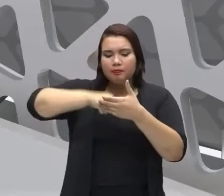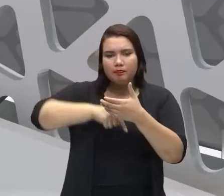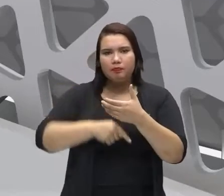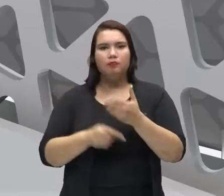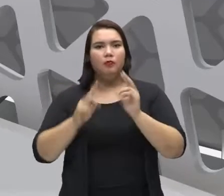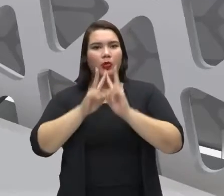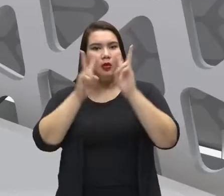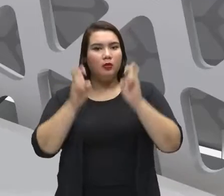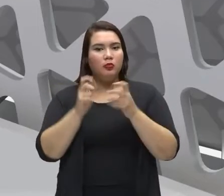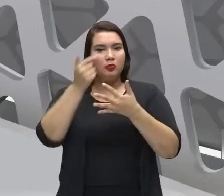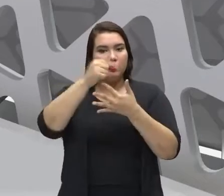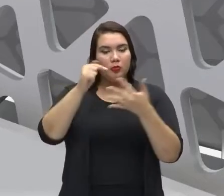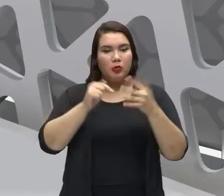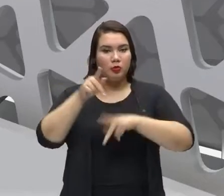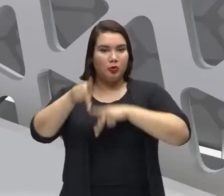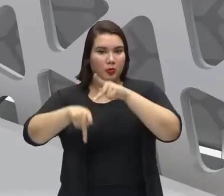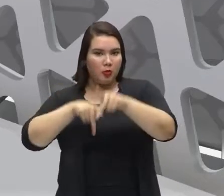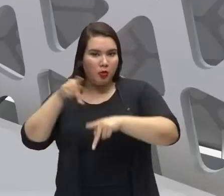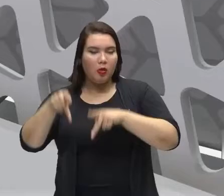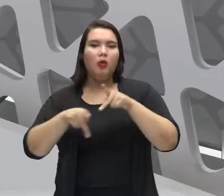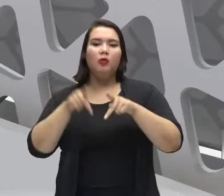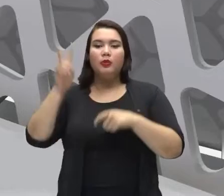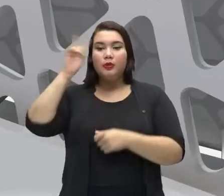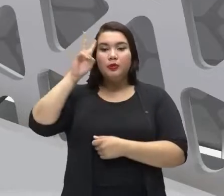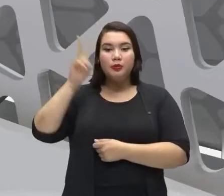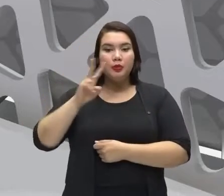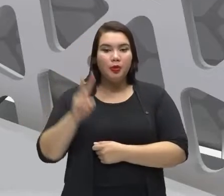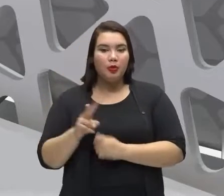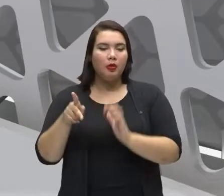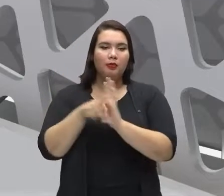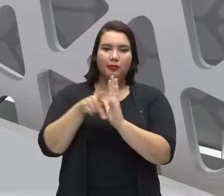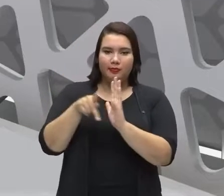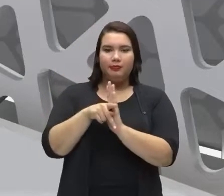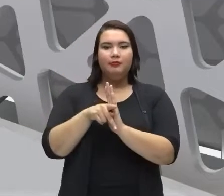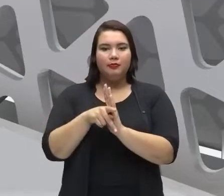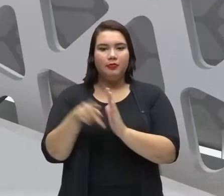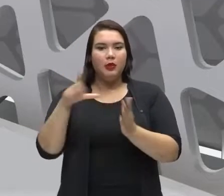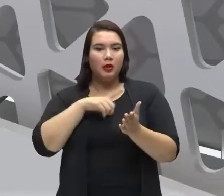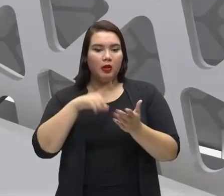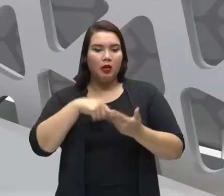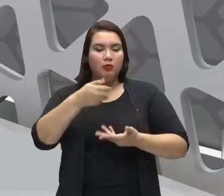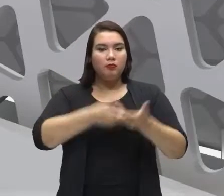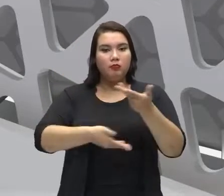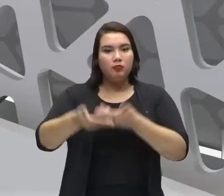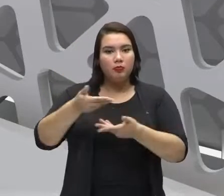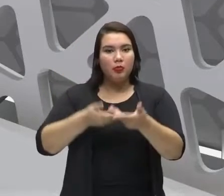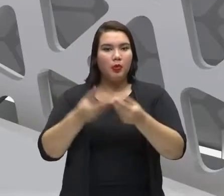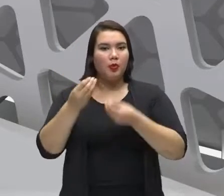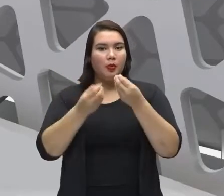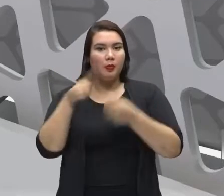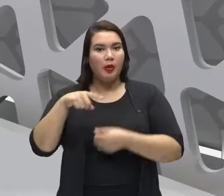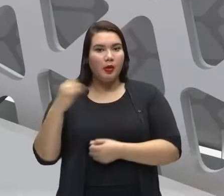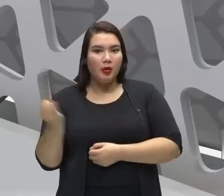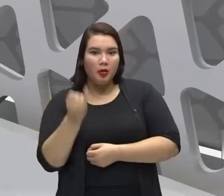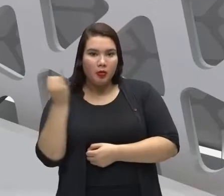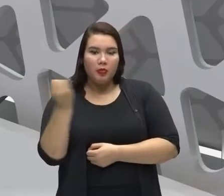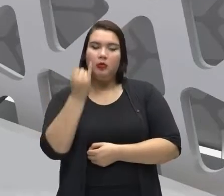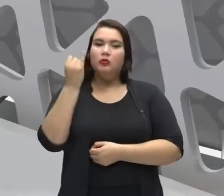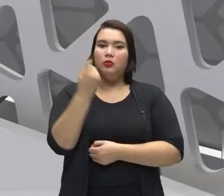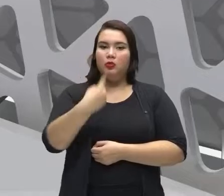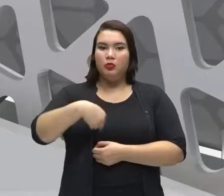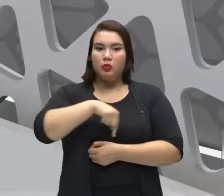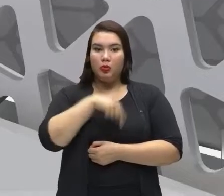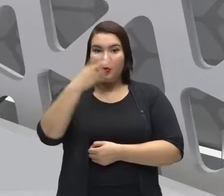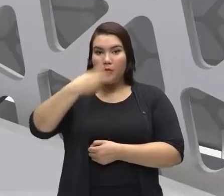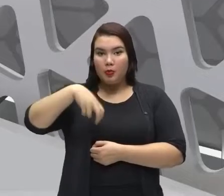sobre essas civilizações, sobre a história deste povo, que tem uma contribuição, que tem uma ligação muito importante com a nossa